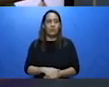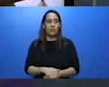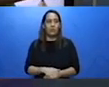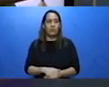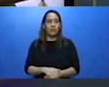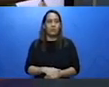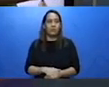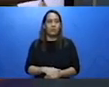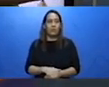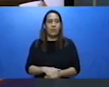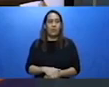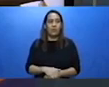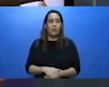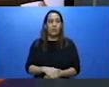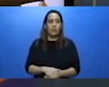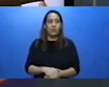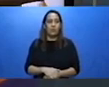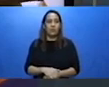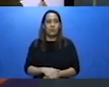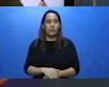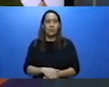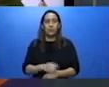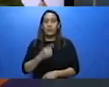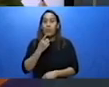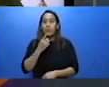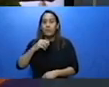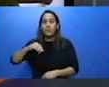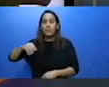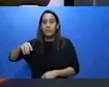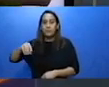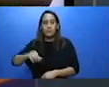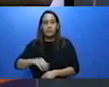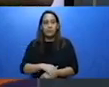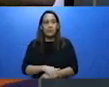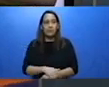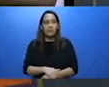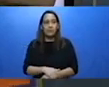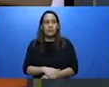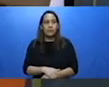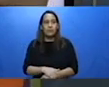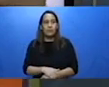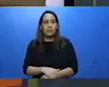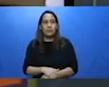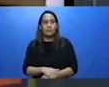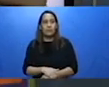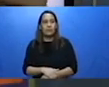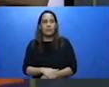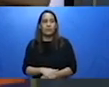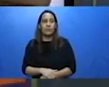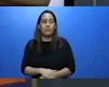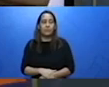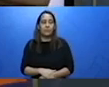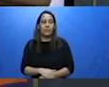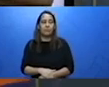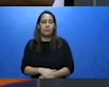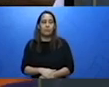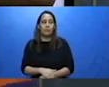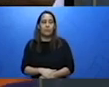O sal. Ó, o desceu, entrou lá no